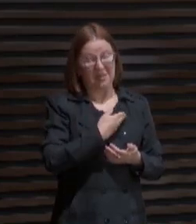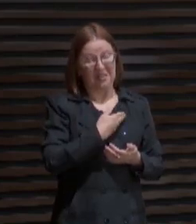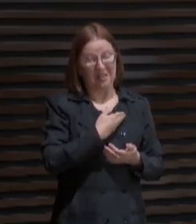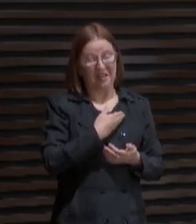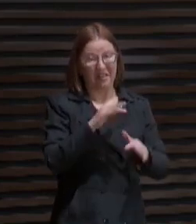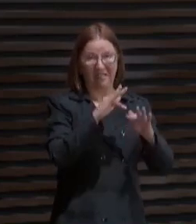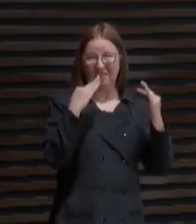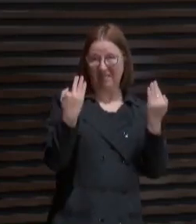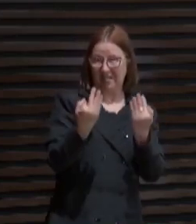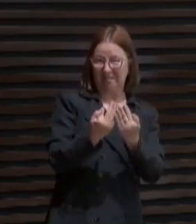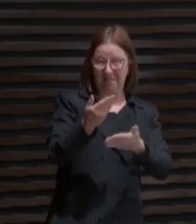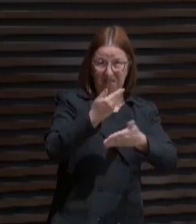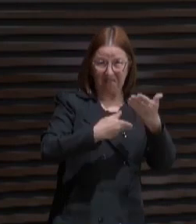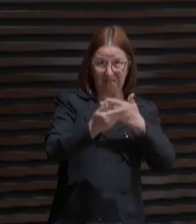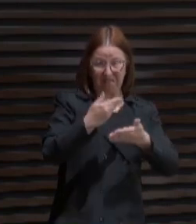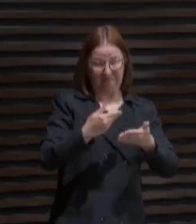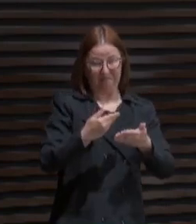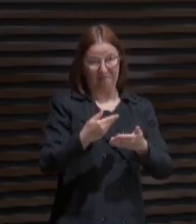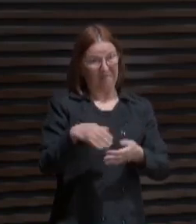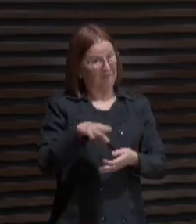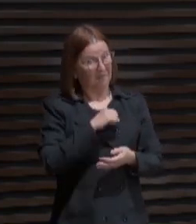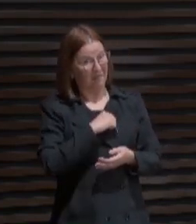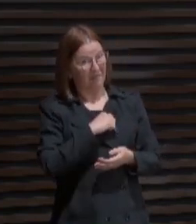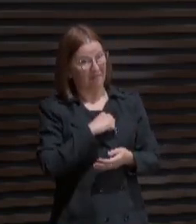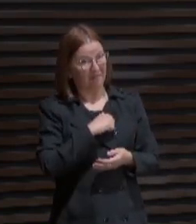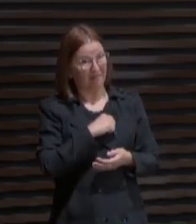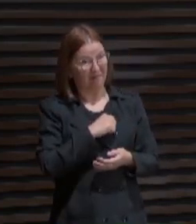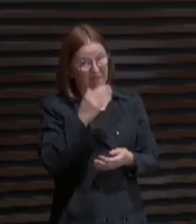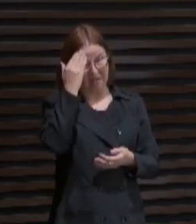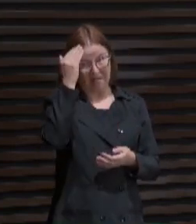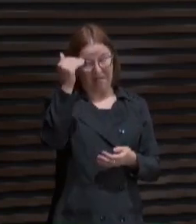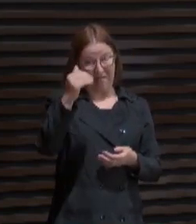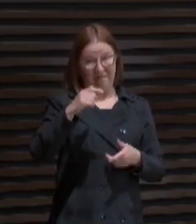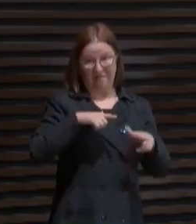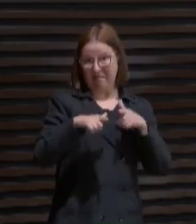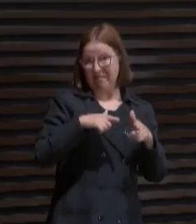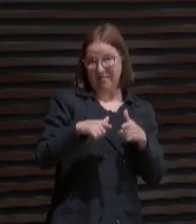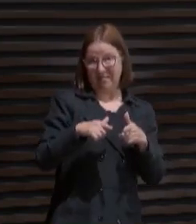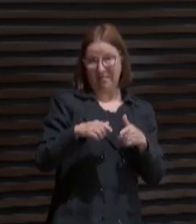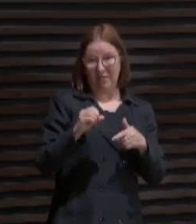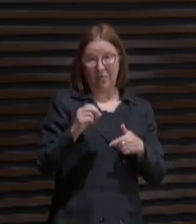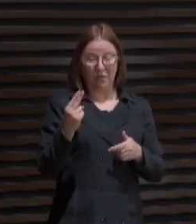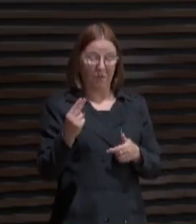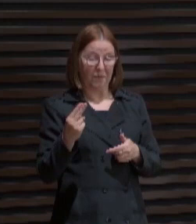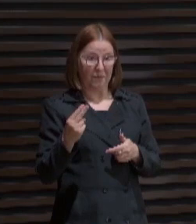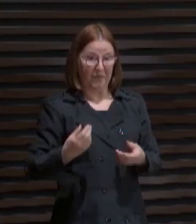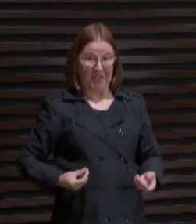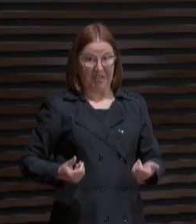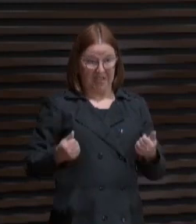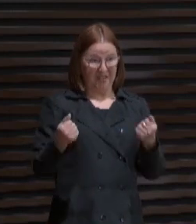familiares, que é muito amoroso, de um sucesso na vida profissional, ou nos bens materiais.